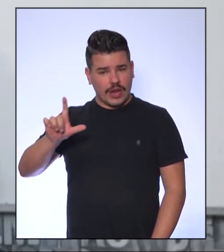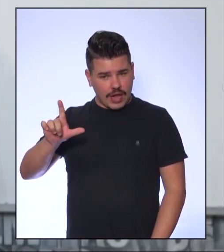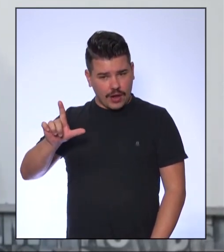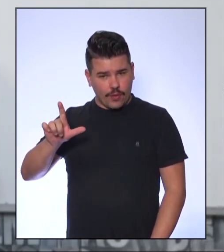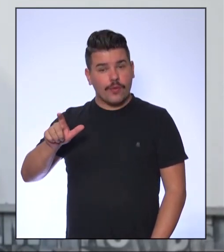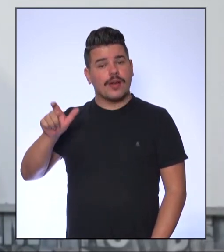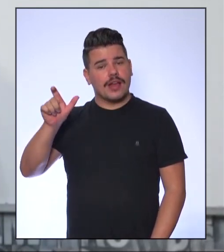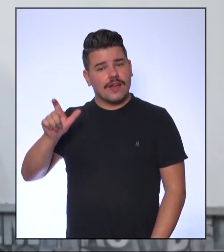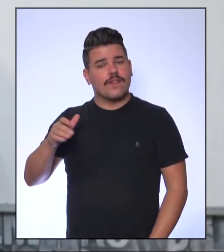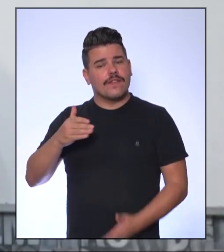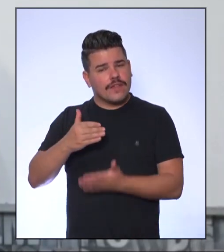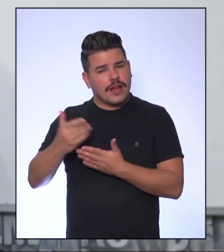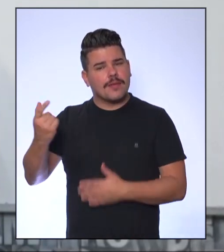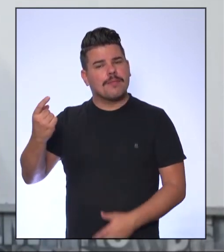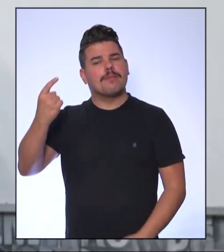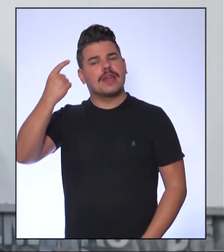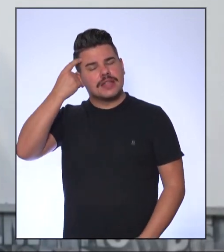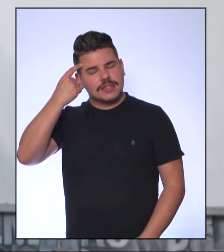estados